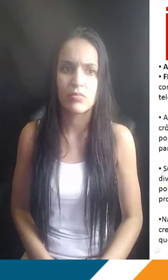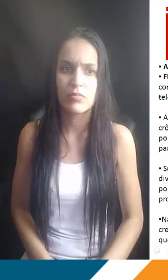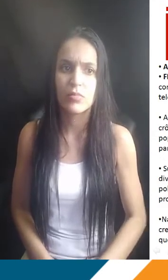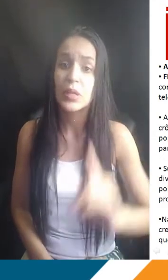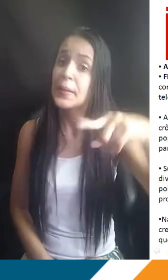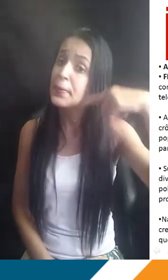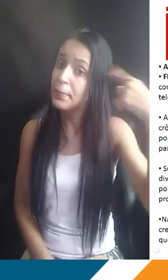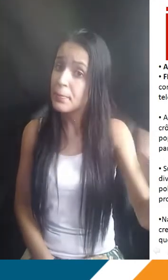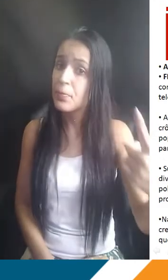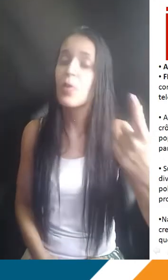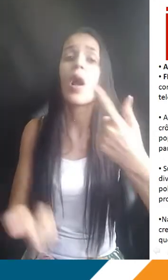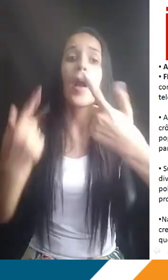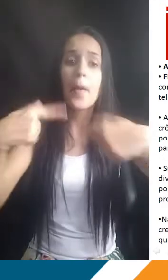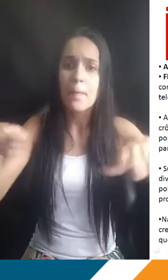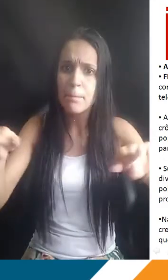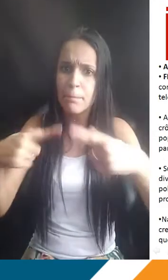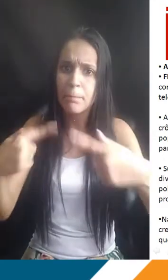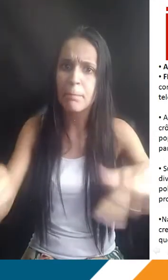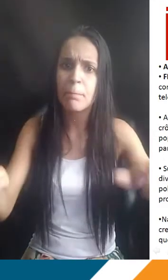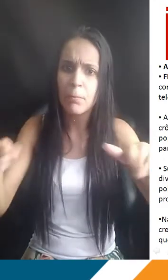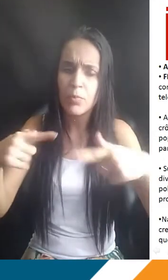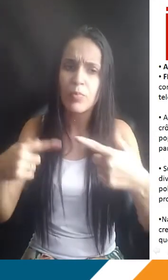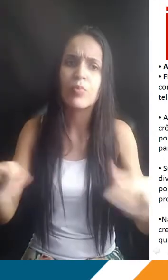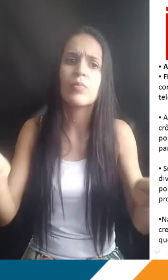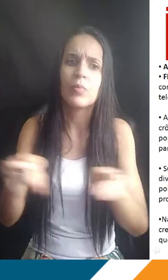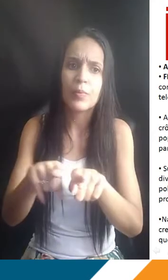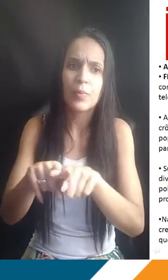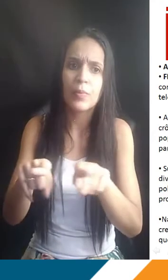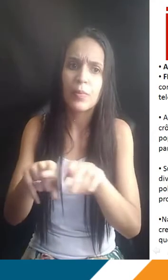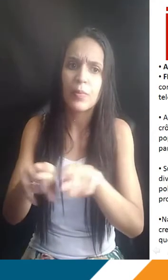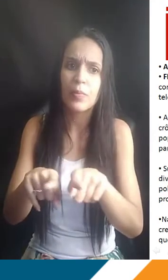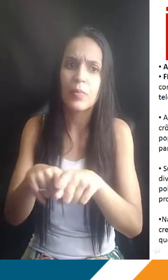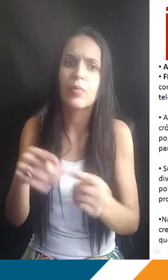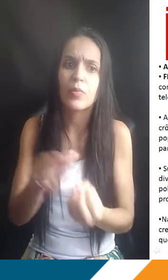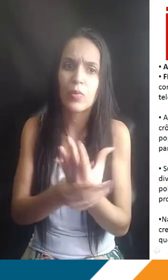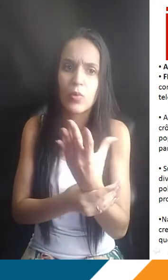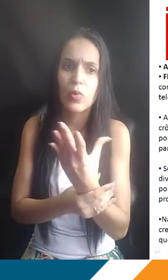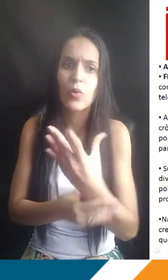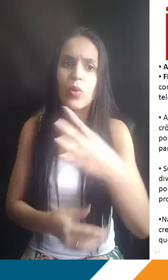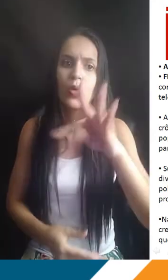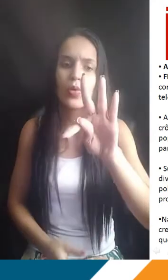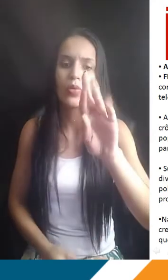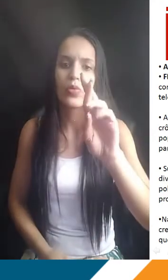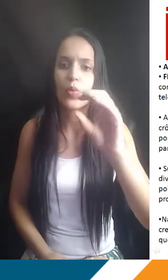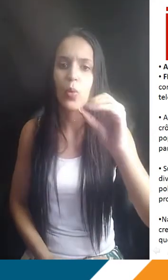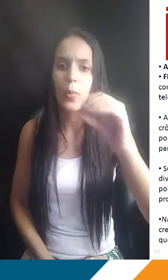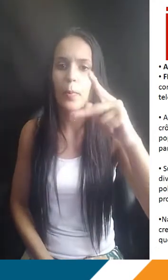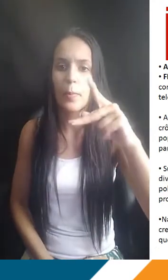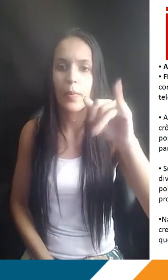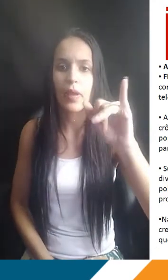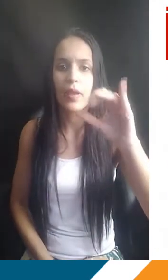profundamente diversas formas de expressão artística, como a música, o cinema, o teatro, a poesia e as artes